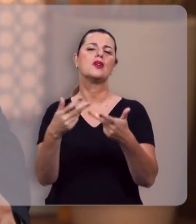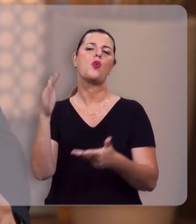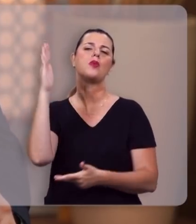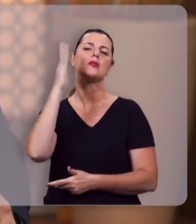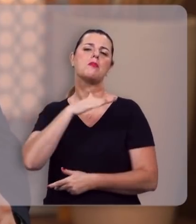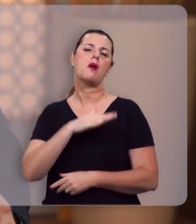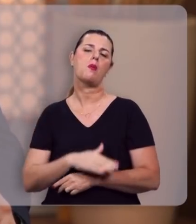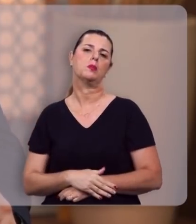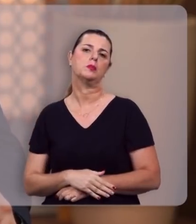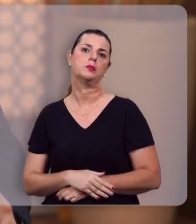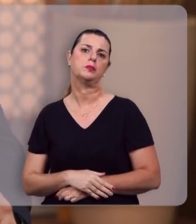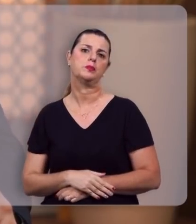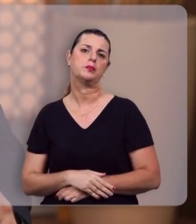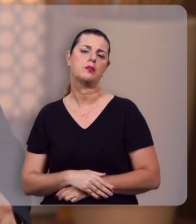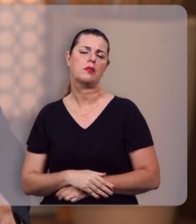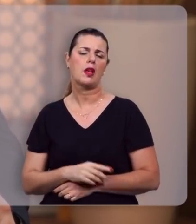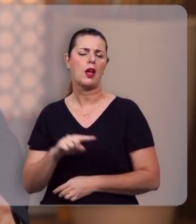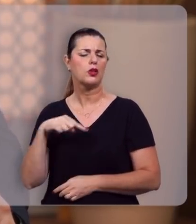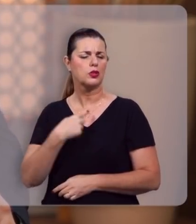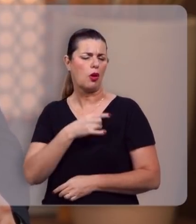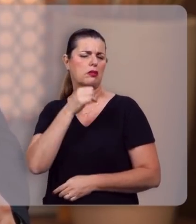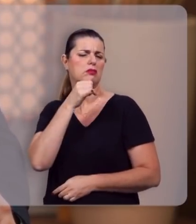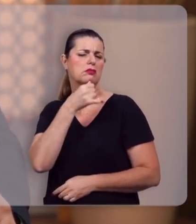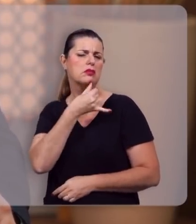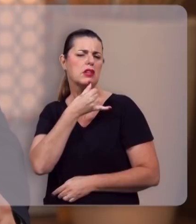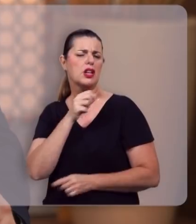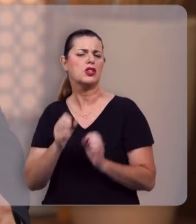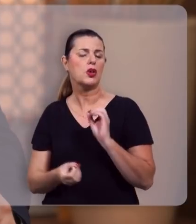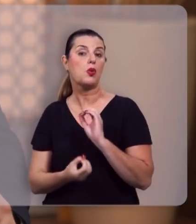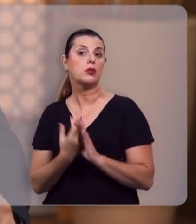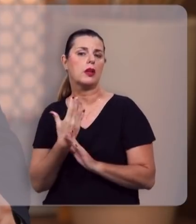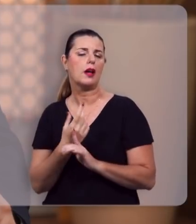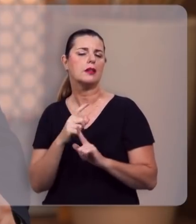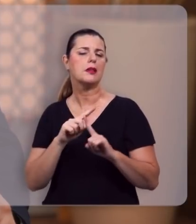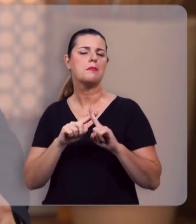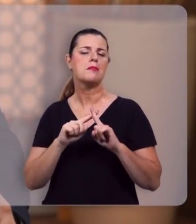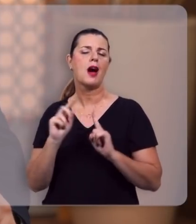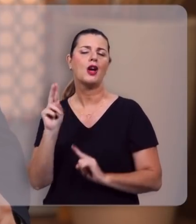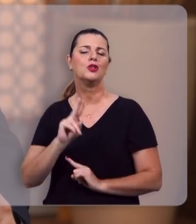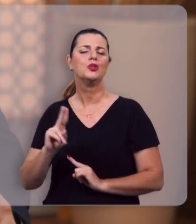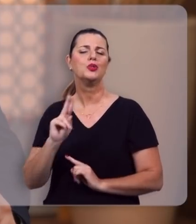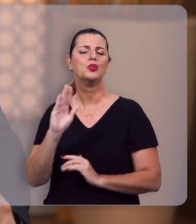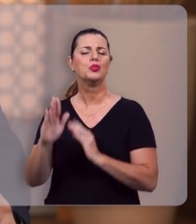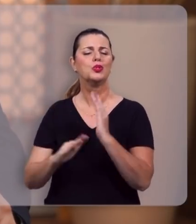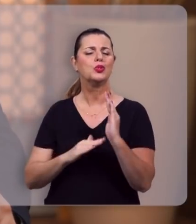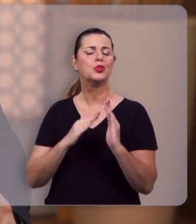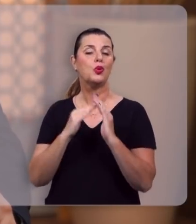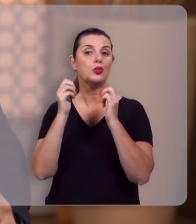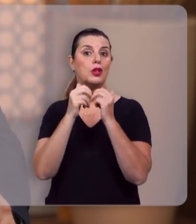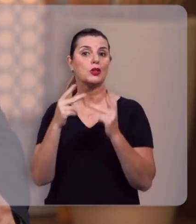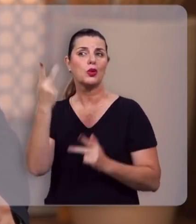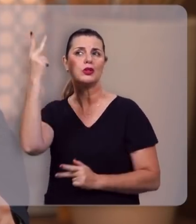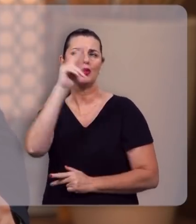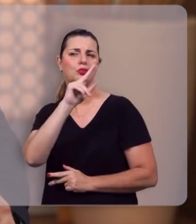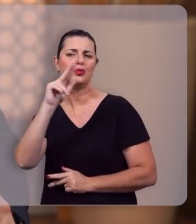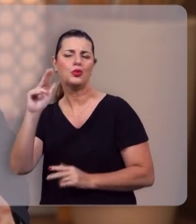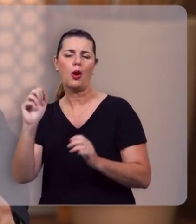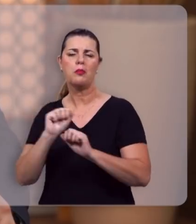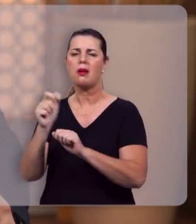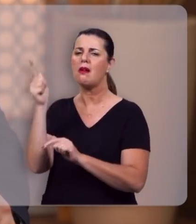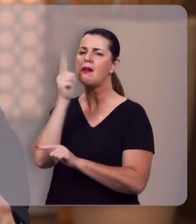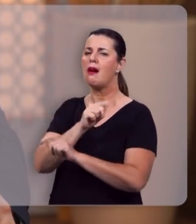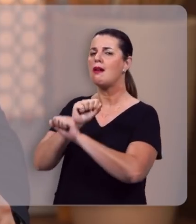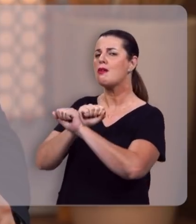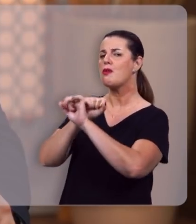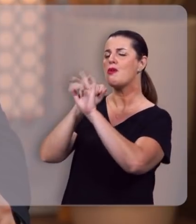aconteçam, ainda que nos entristeçamos. Mas Ele vai usar todas estas coisas para que o nome dEle seja